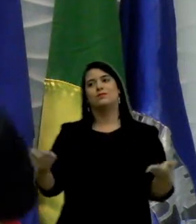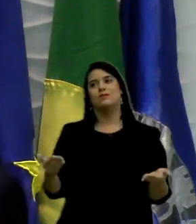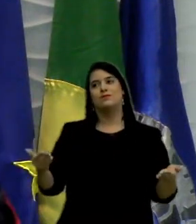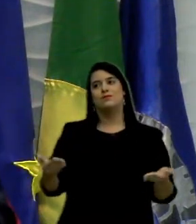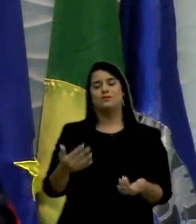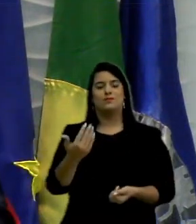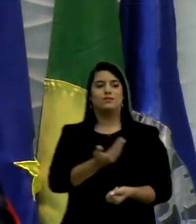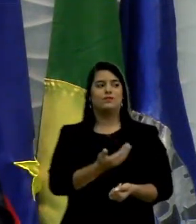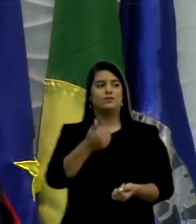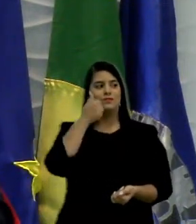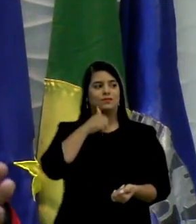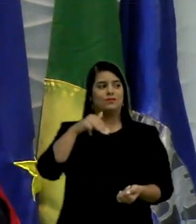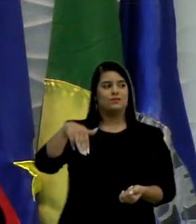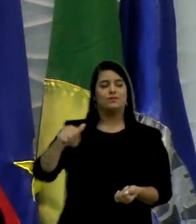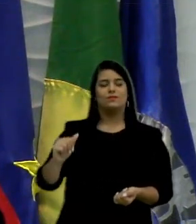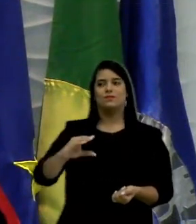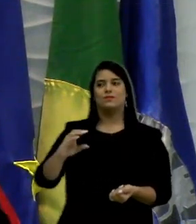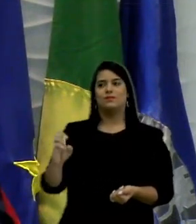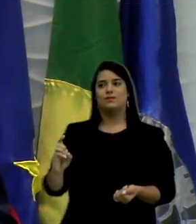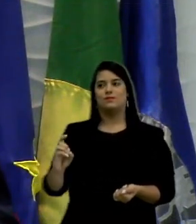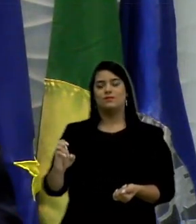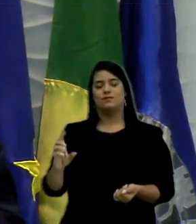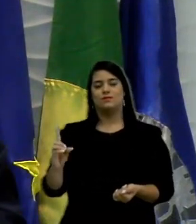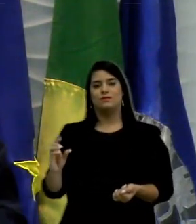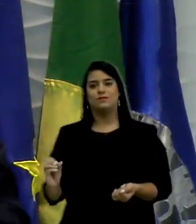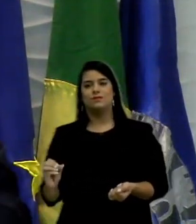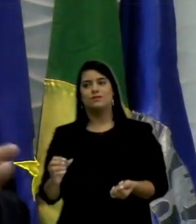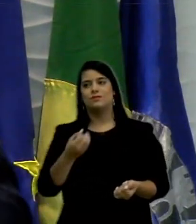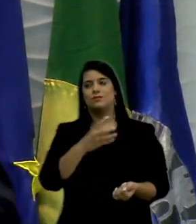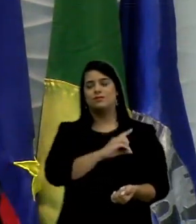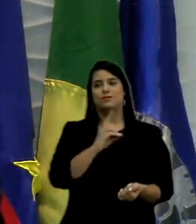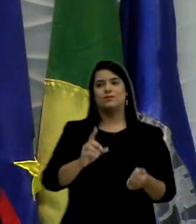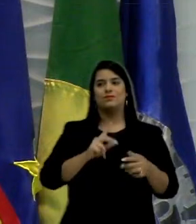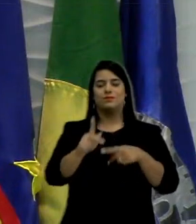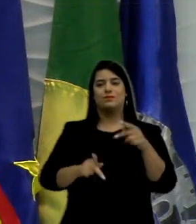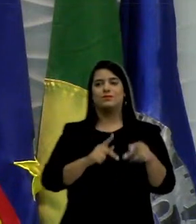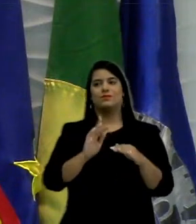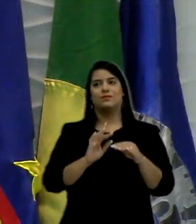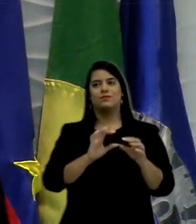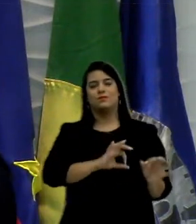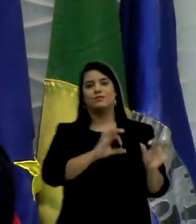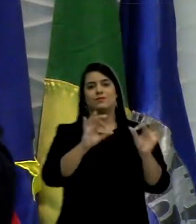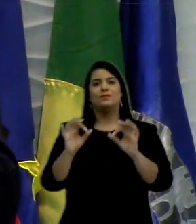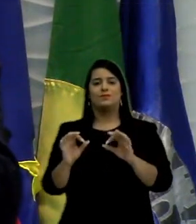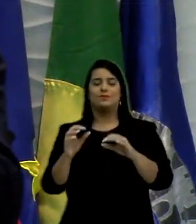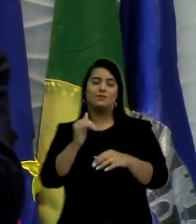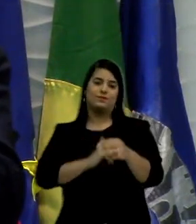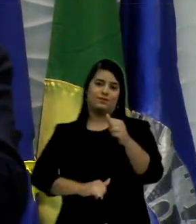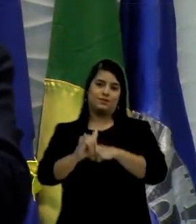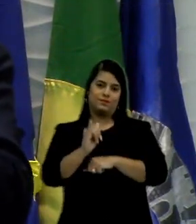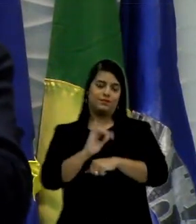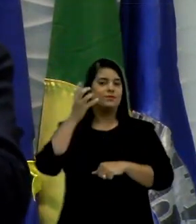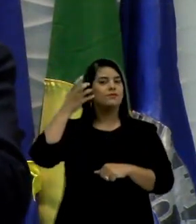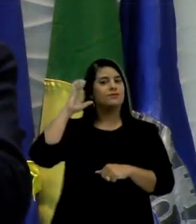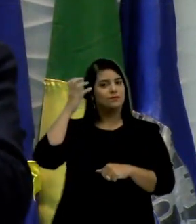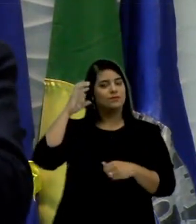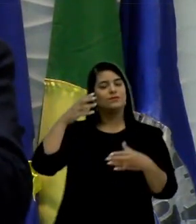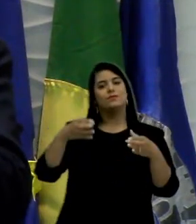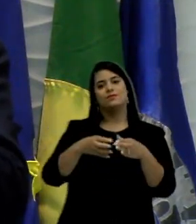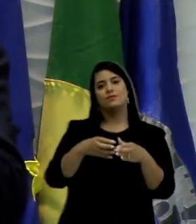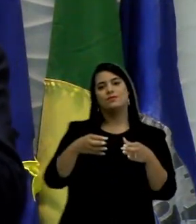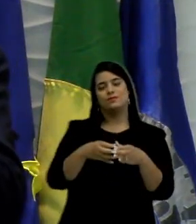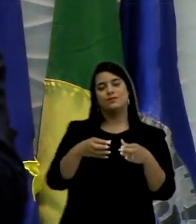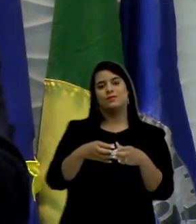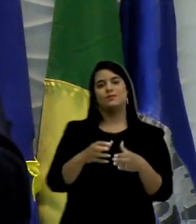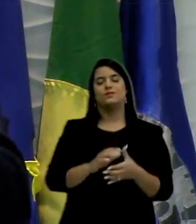nossa amiga Macedo. Bom dia, o pessoal que assiste pela internet, rádio comunitária, também o pessoal que está lá com o radinho